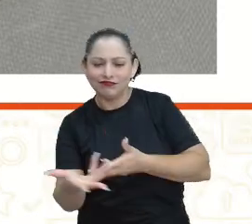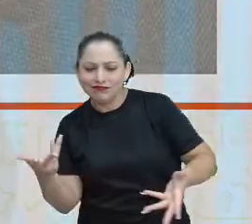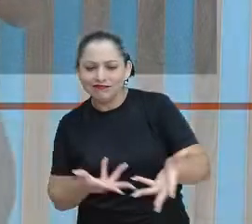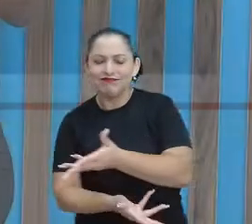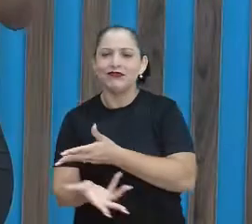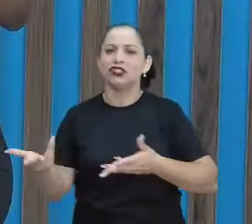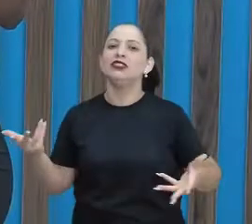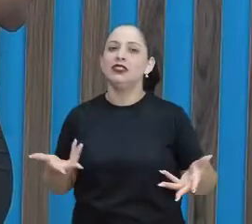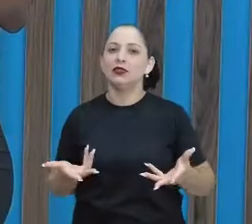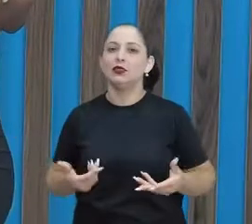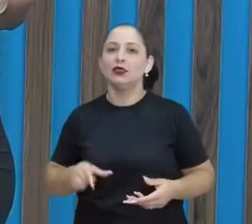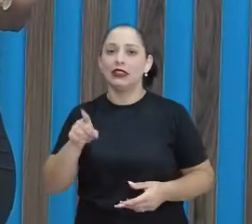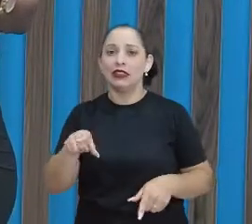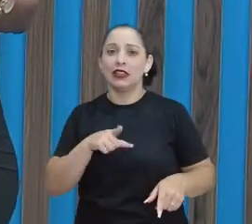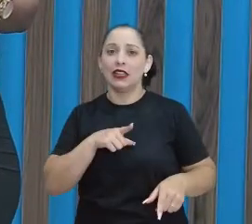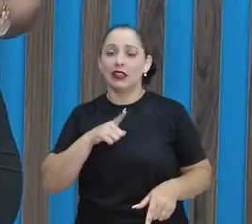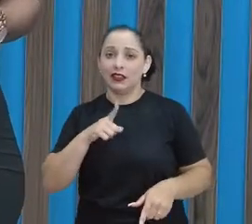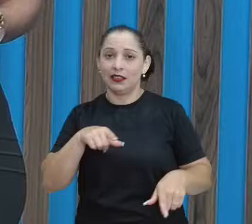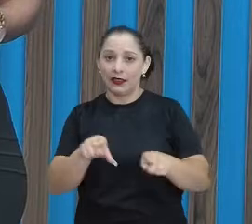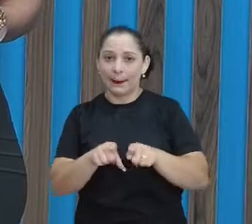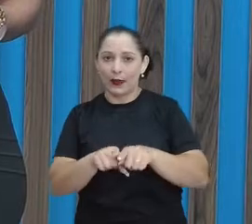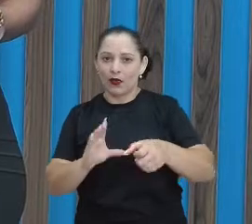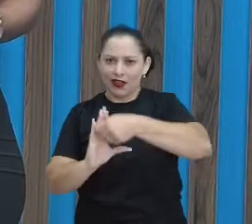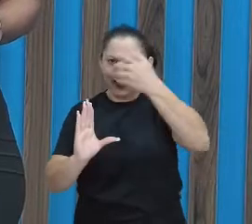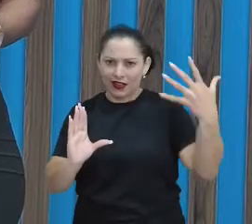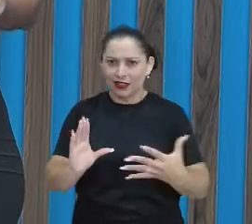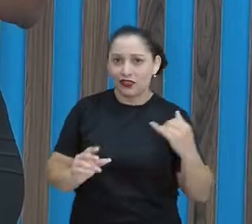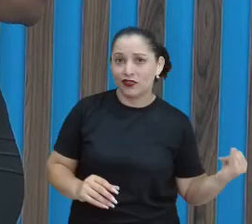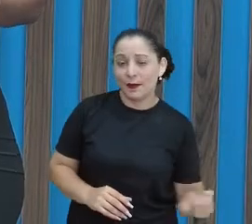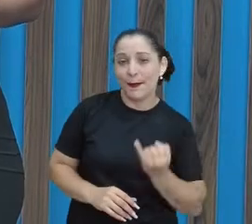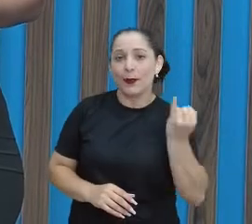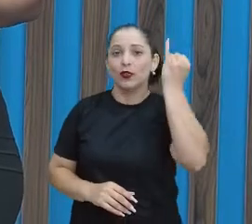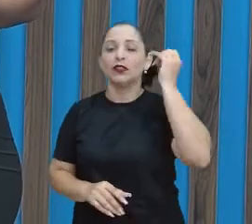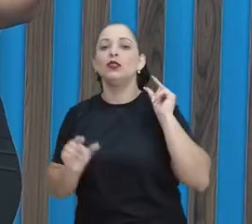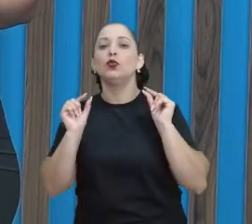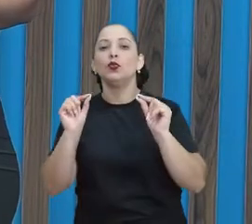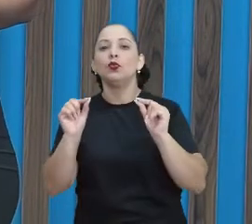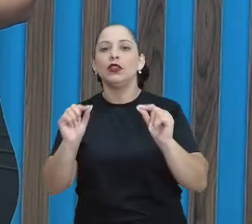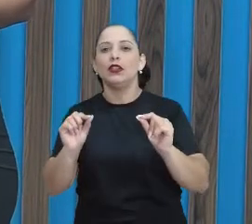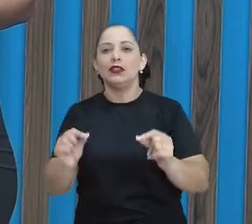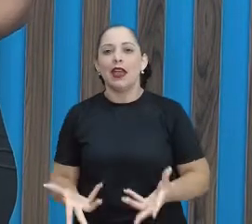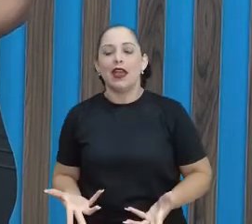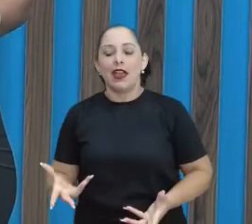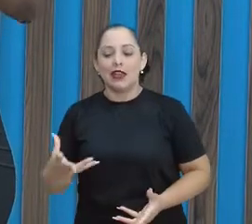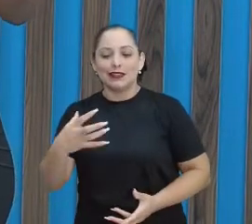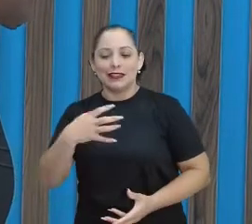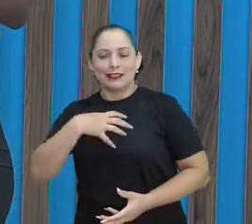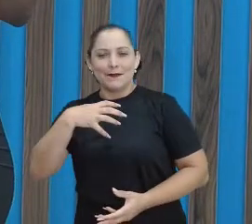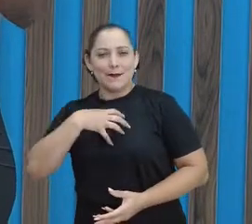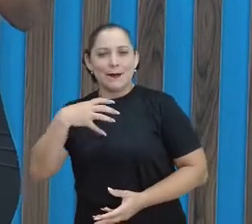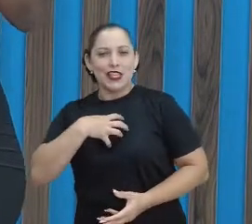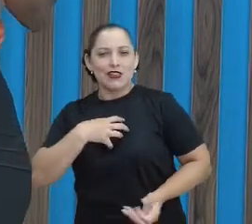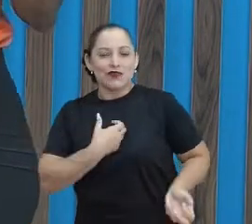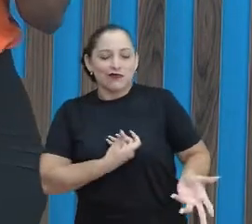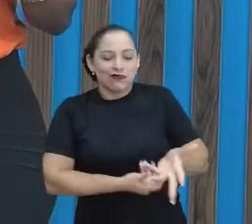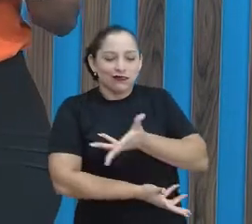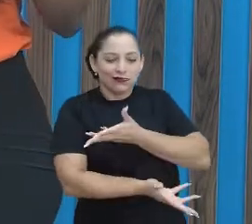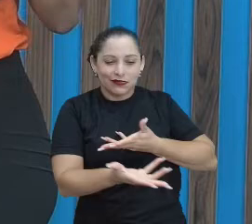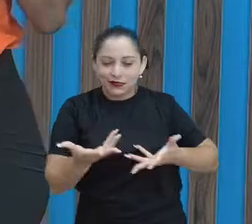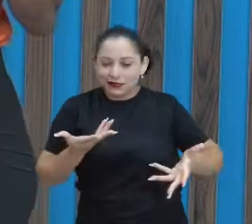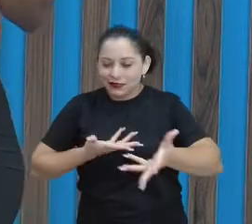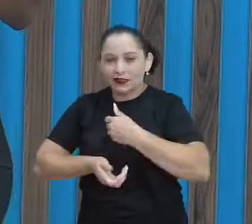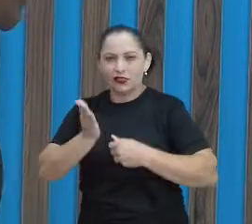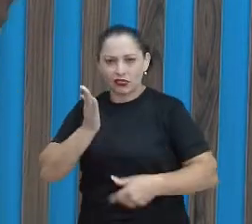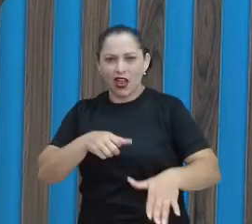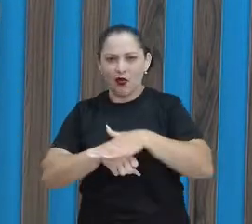atividade. E aí tem um outro aspecto importante nesse trabalho, que é a questão afetiva. Né? Lembra que nós já conversamos